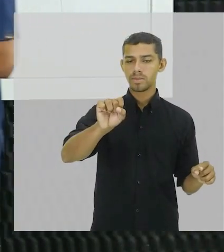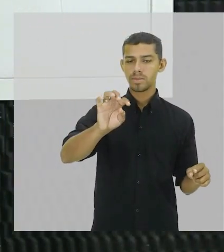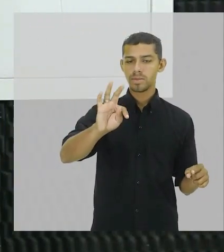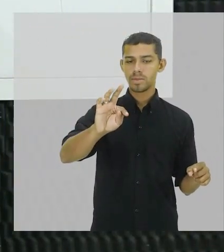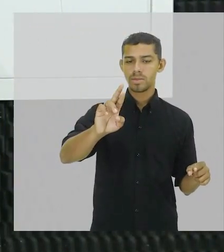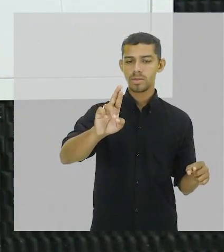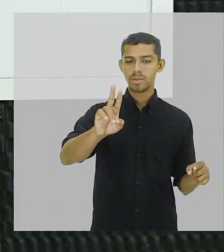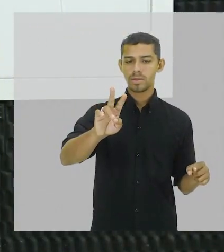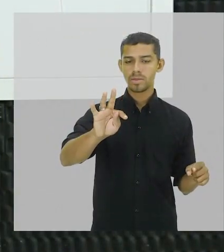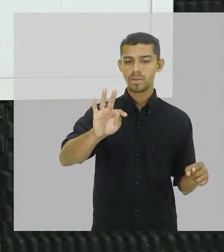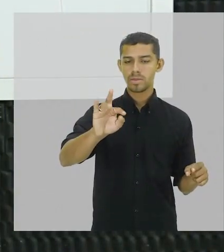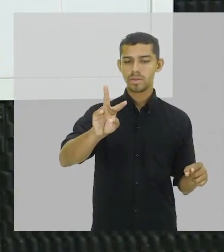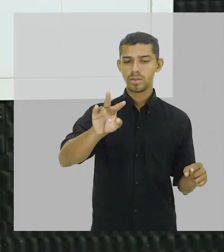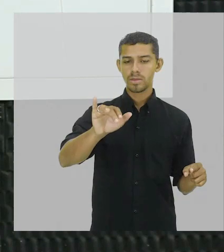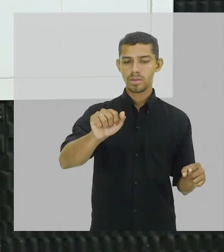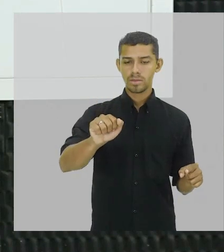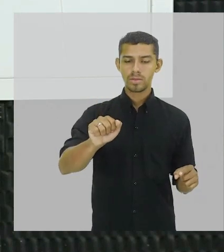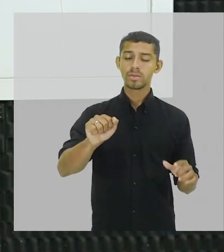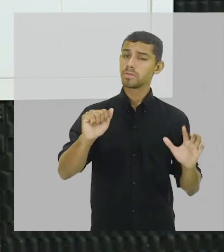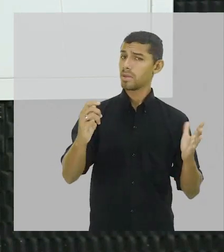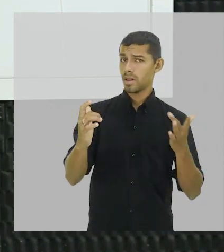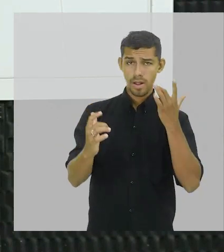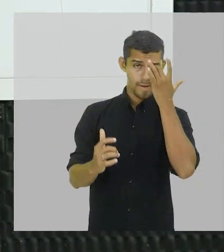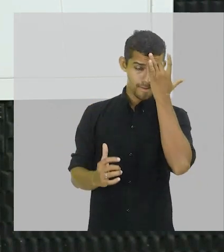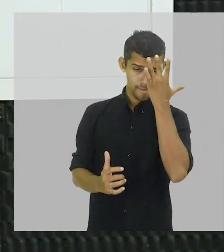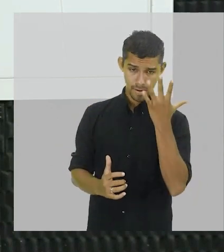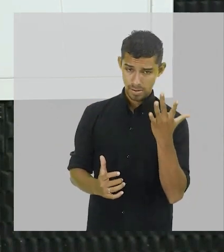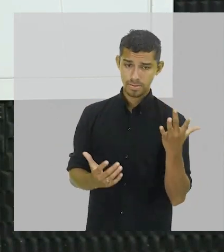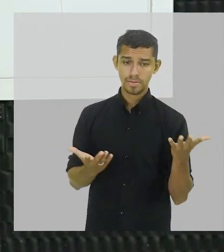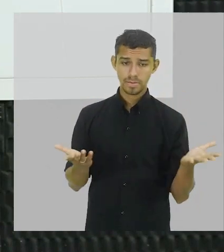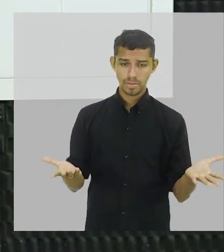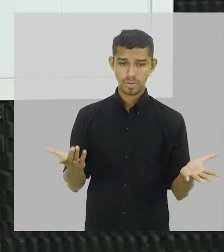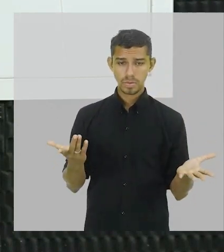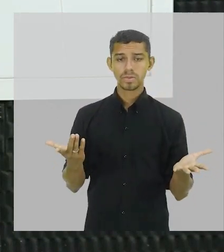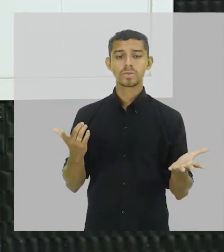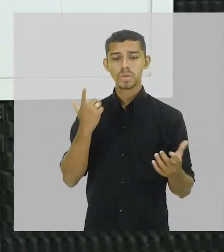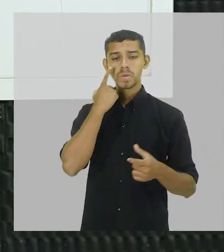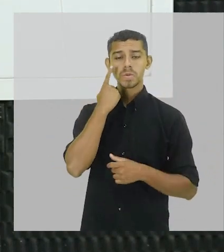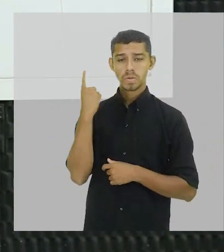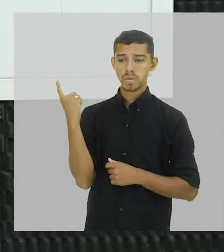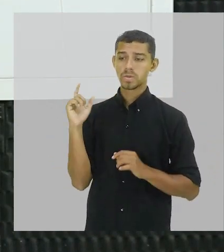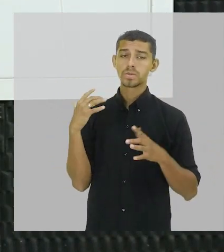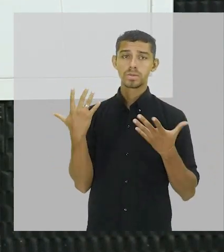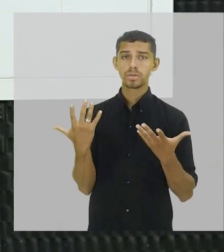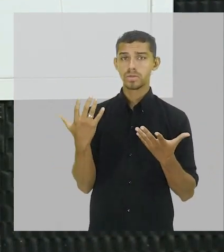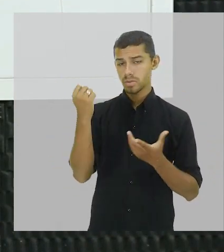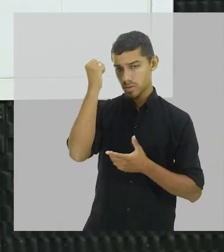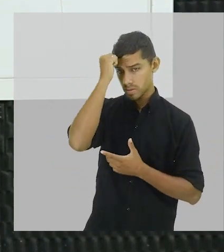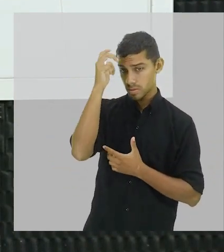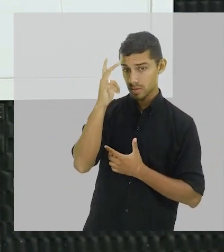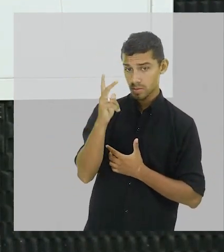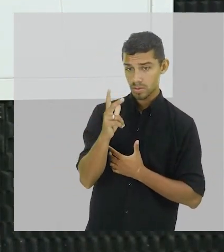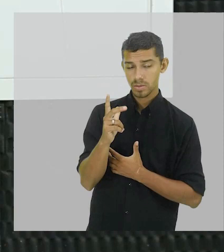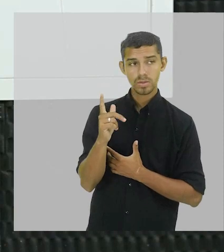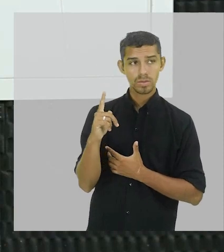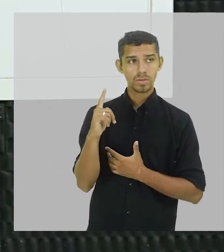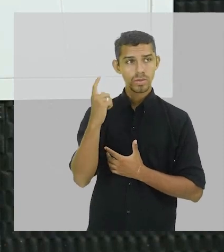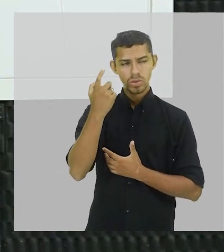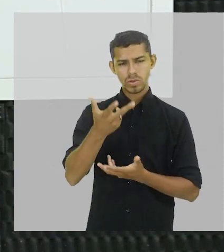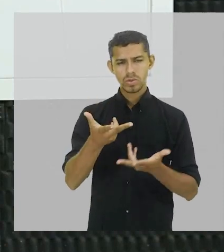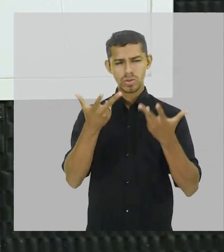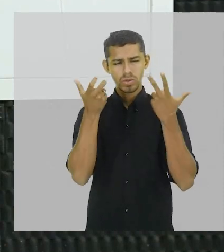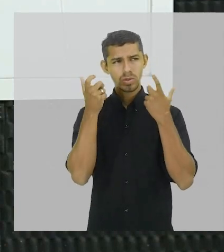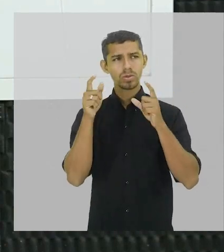Certo? Viram como é bem fácil? Então, né, a grande sacada da questão é isso aqui, ó. É você